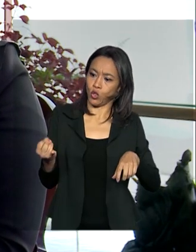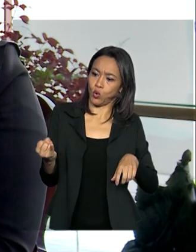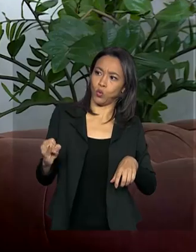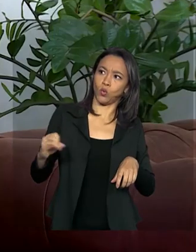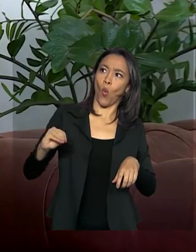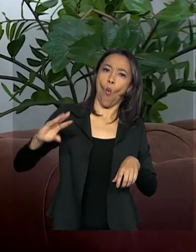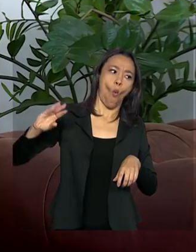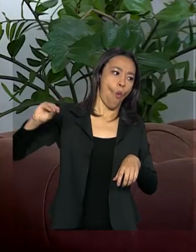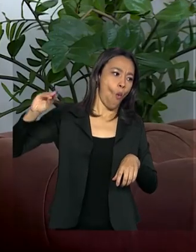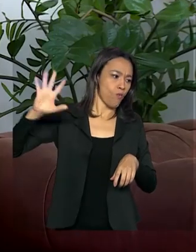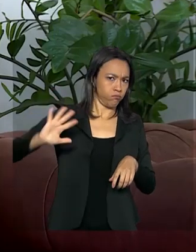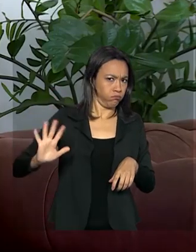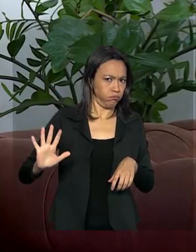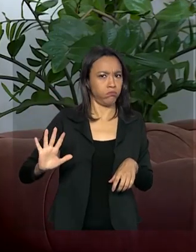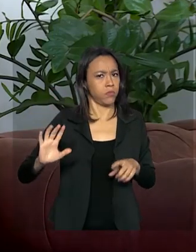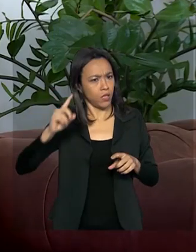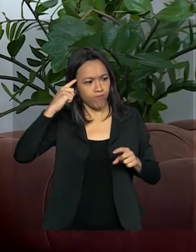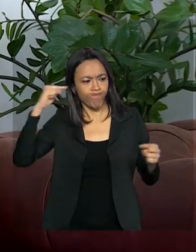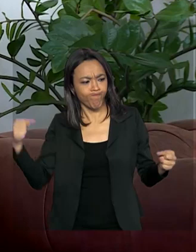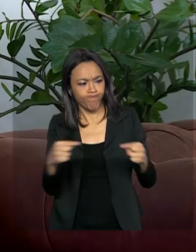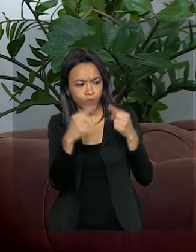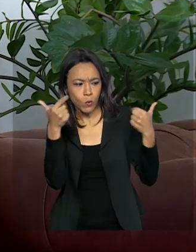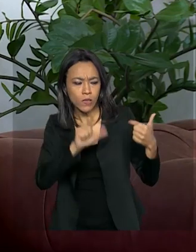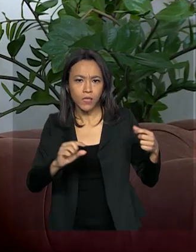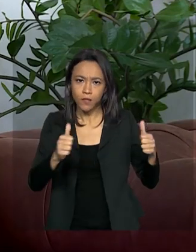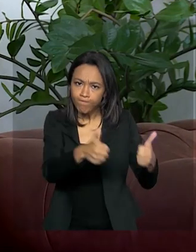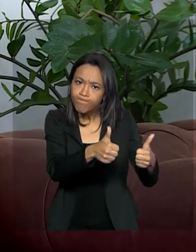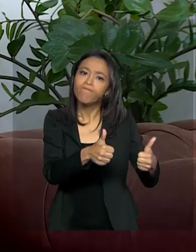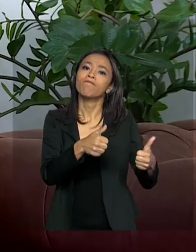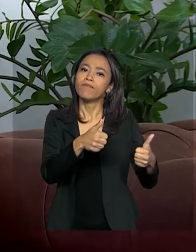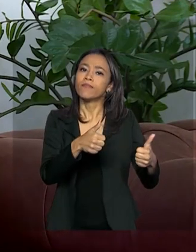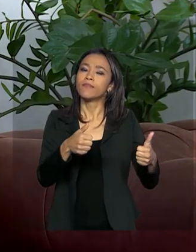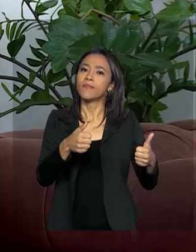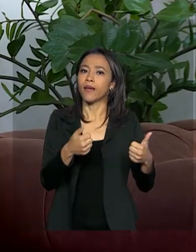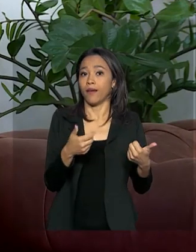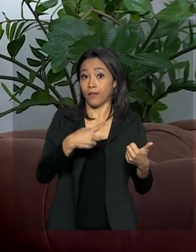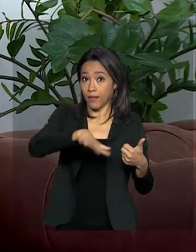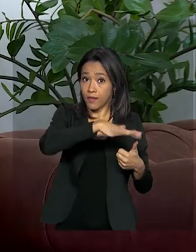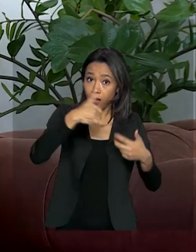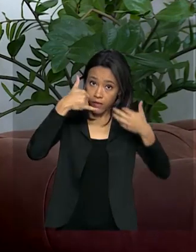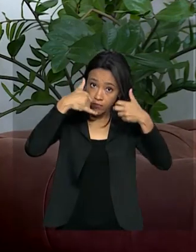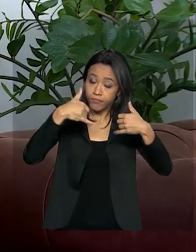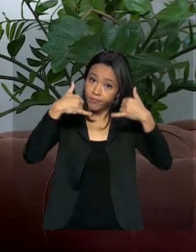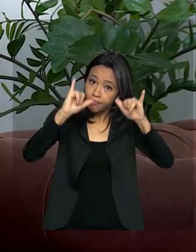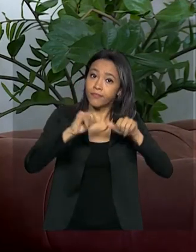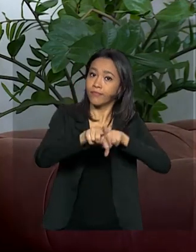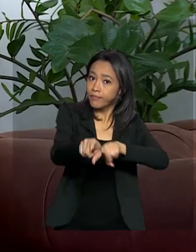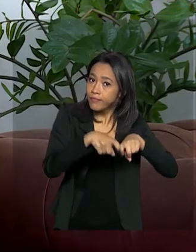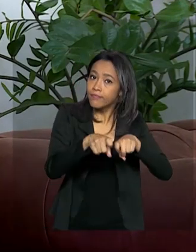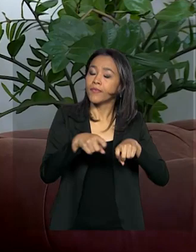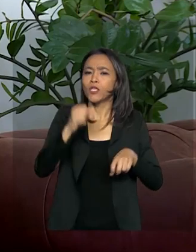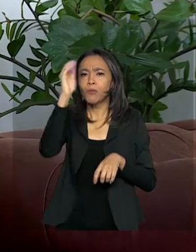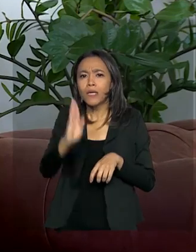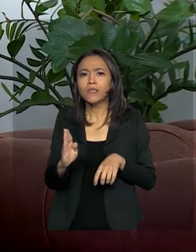altos é que sejam compatíveis com a atividade agropecuária para que o brasil possa se o